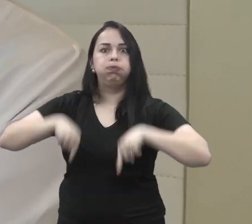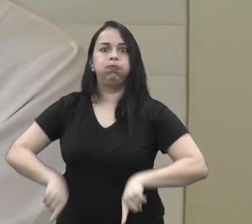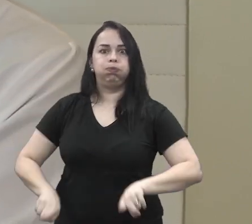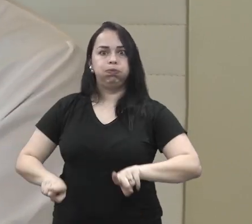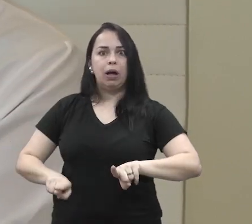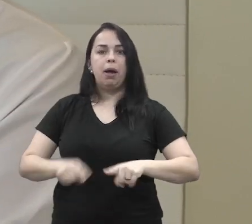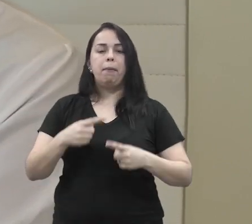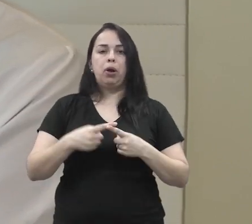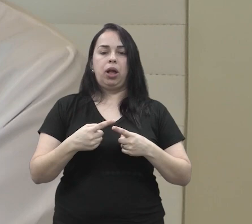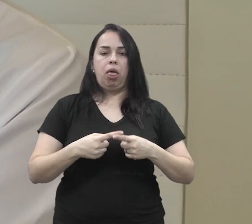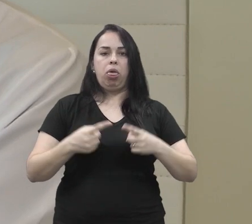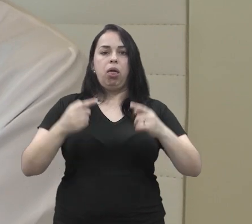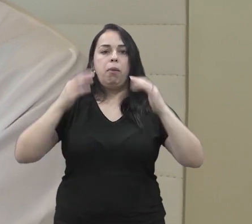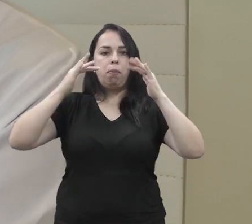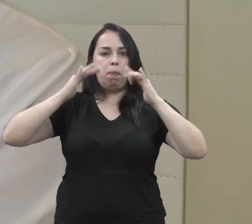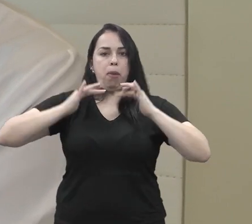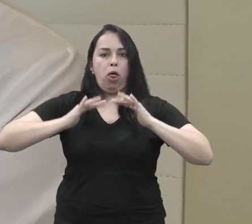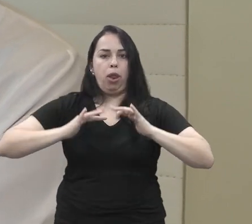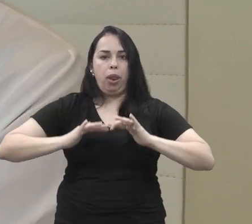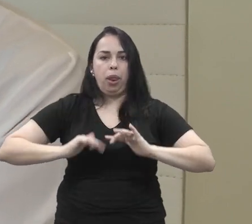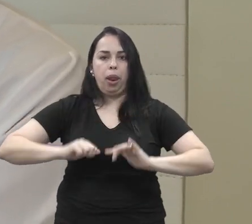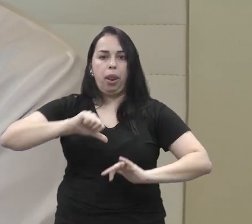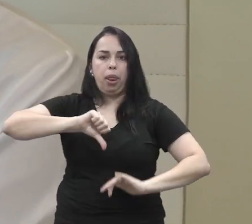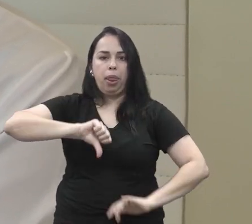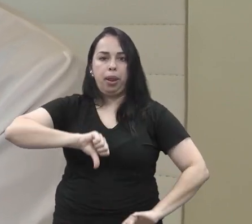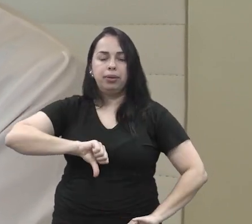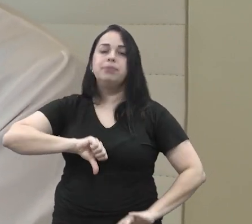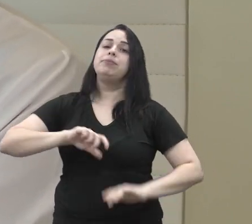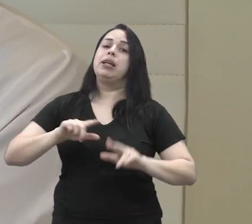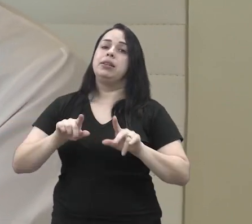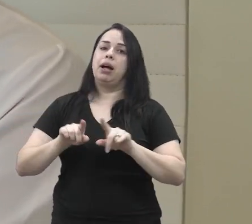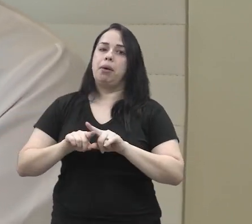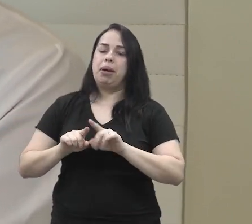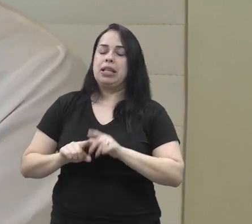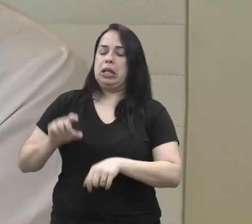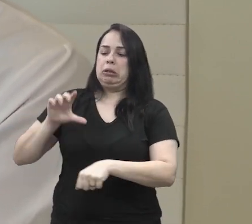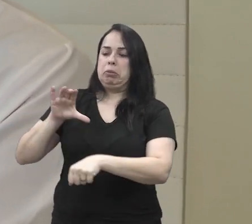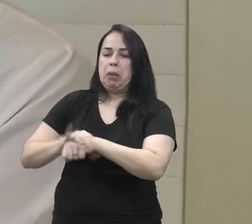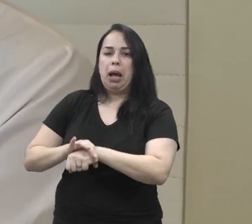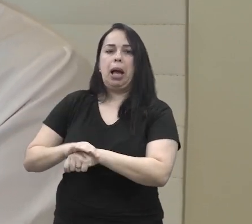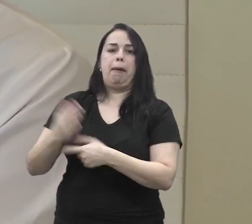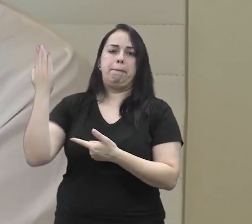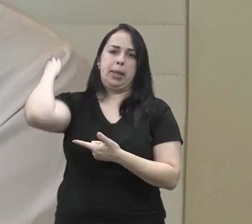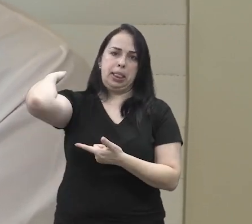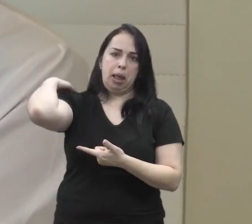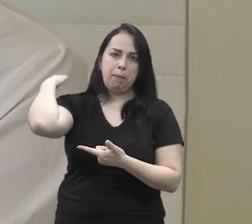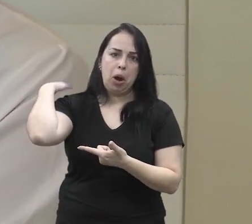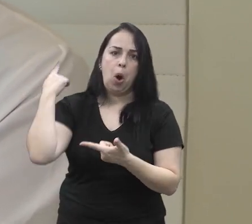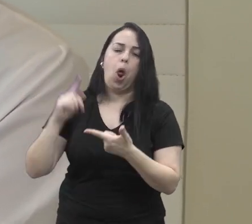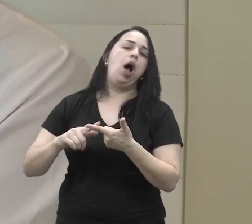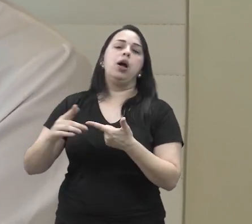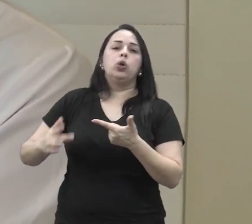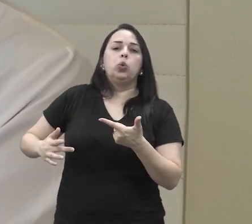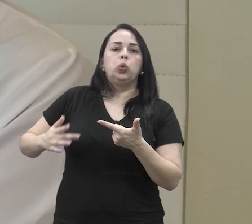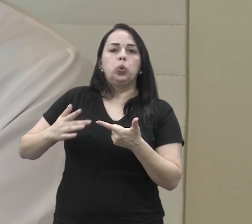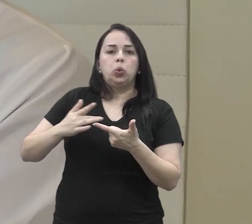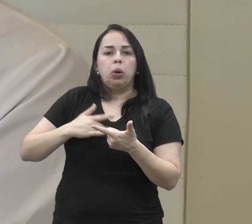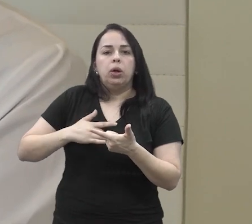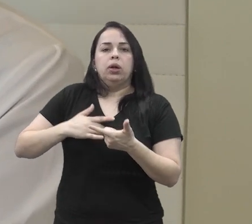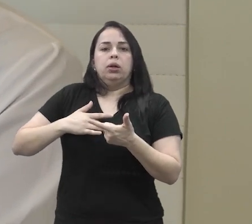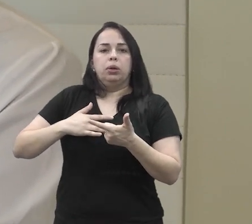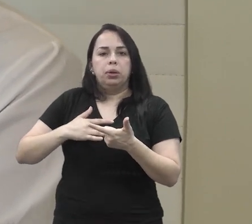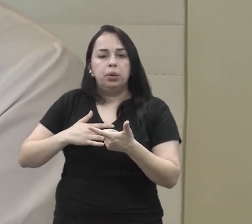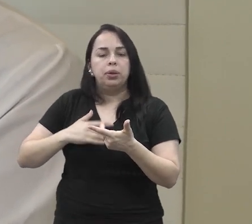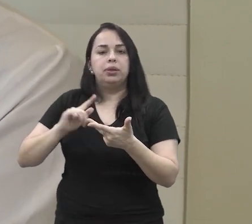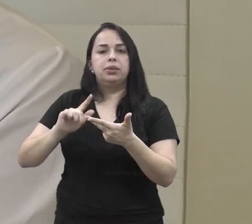quando o vírus ele causa uma queda importante da imunidade do organismo e você acaba desenvolvendo